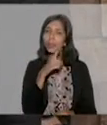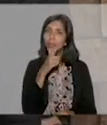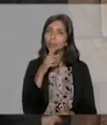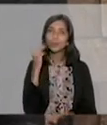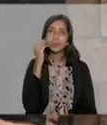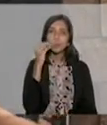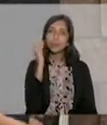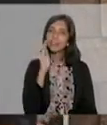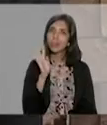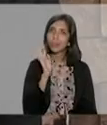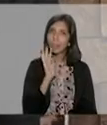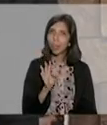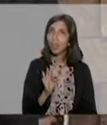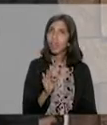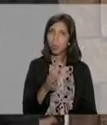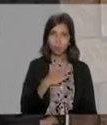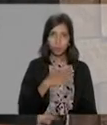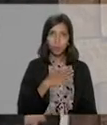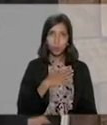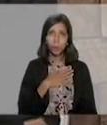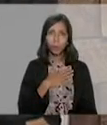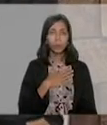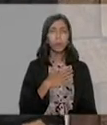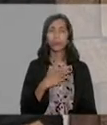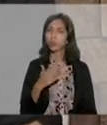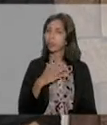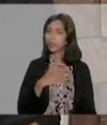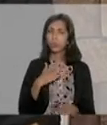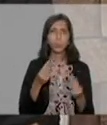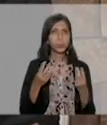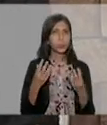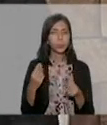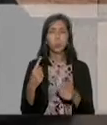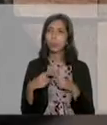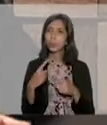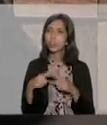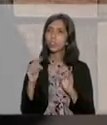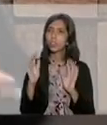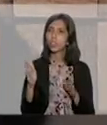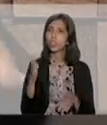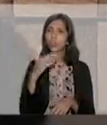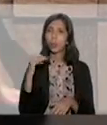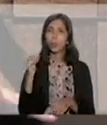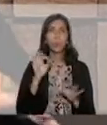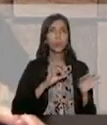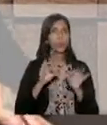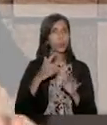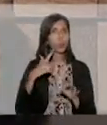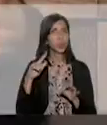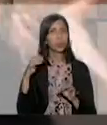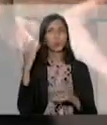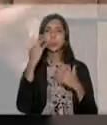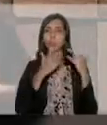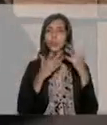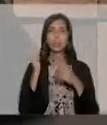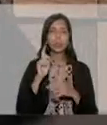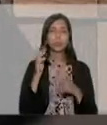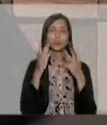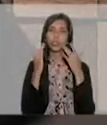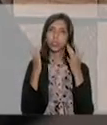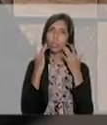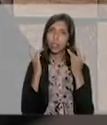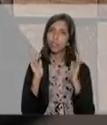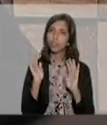vertente sua. Foi uma experiência bacana, né? Foi Curtiu, Thelma? Muito. Tanto que assim, já fui chamada para outros projetos, não de musical, mas